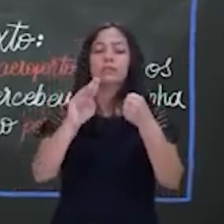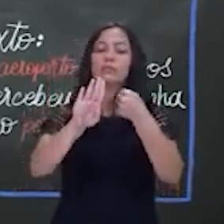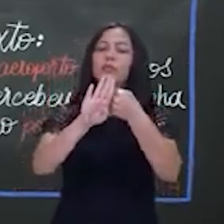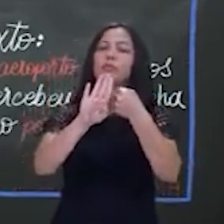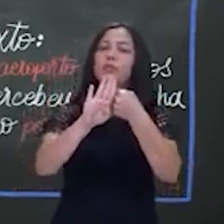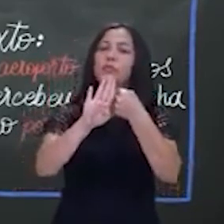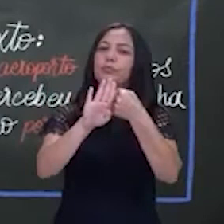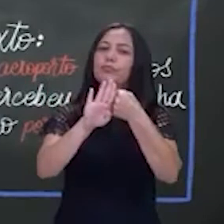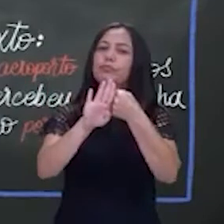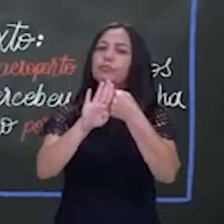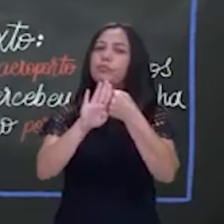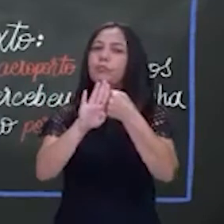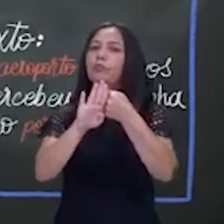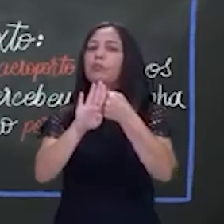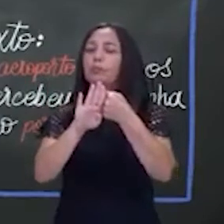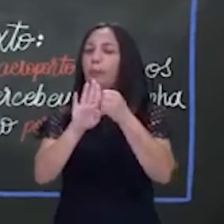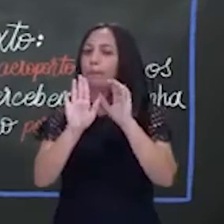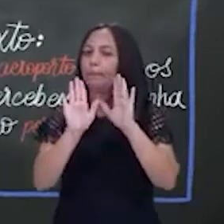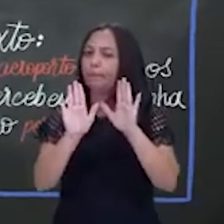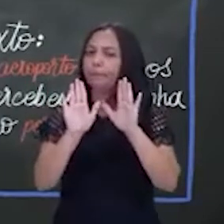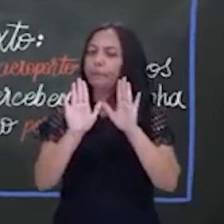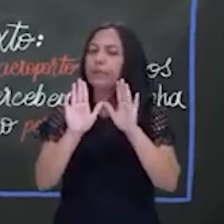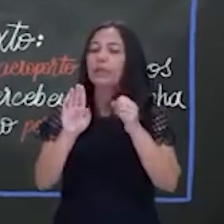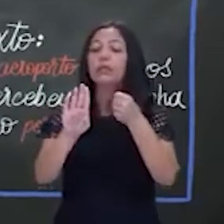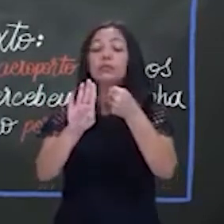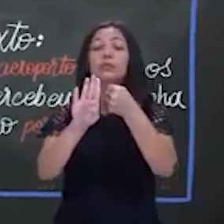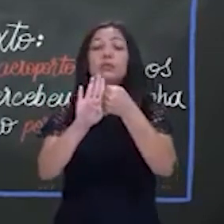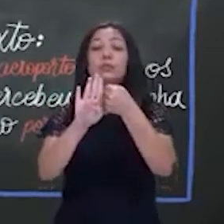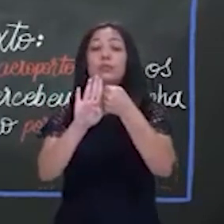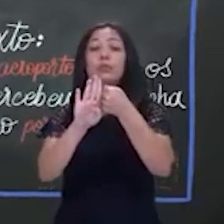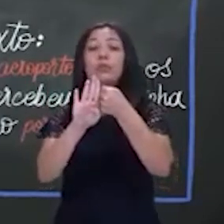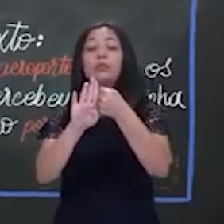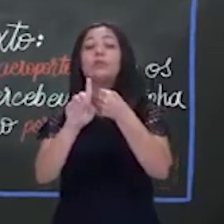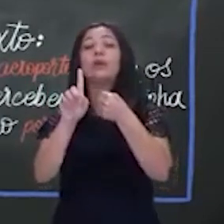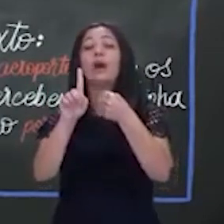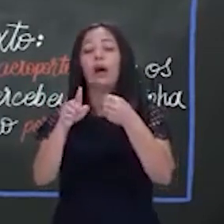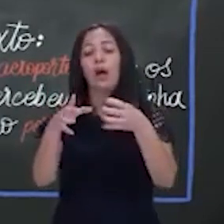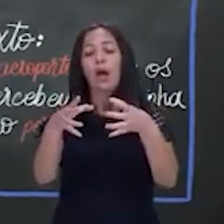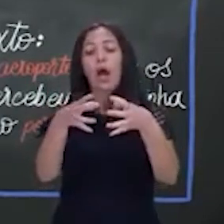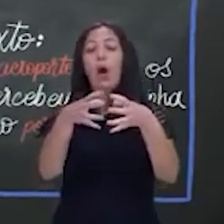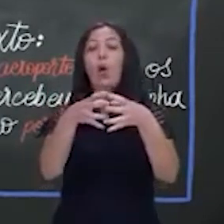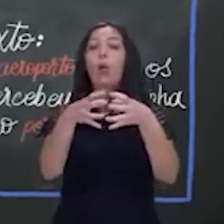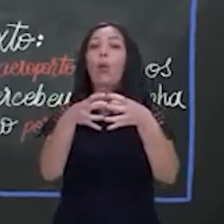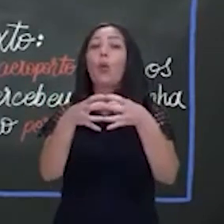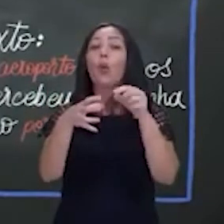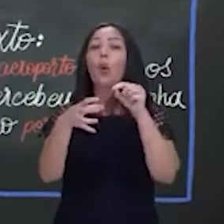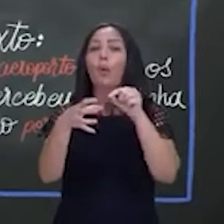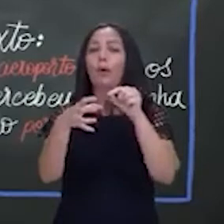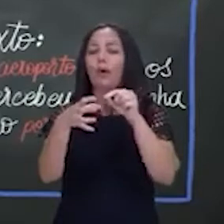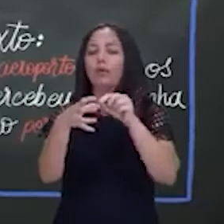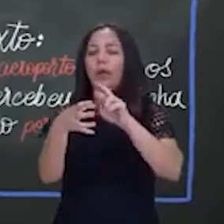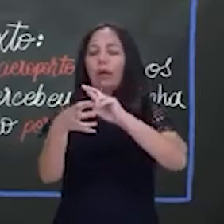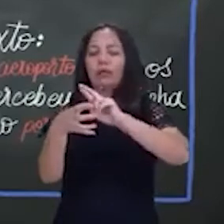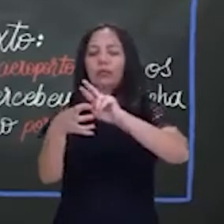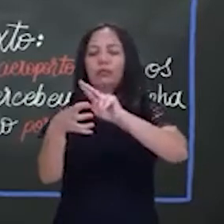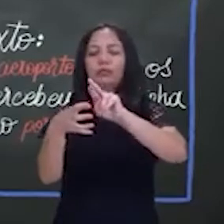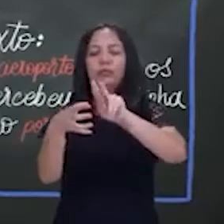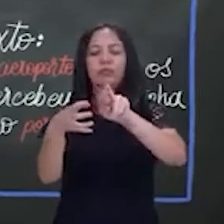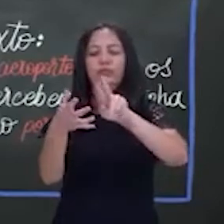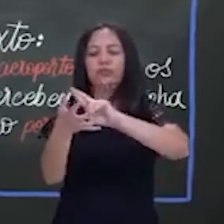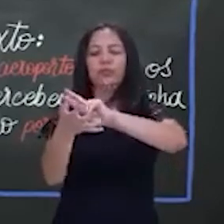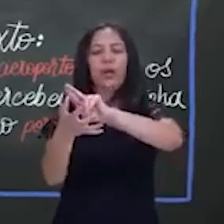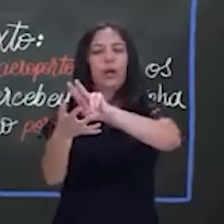essa classe um lugar especial. Só que tem uma questão muito delicada no substantivo, é que ele é um grupo, né, o substantivo compõe um grupo